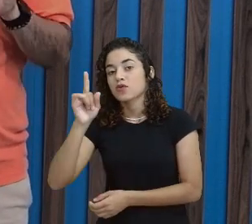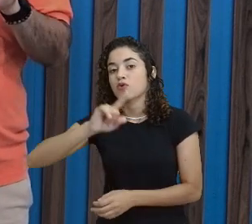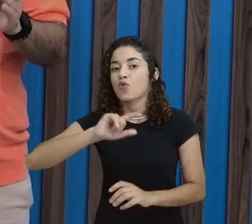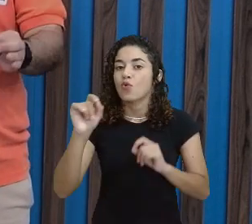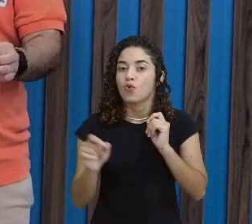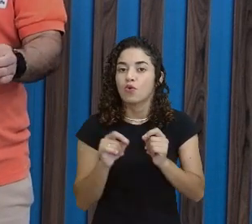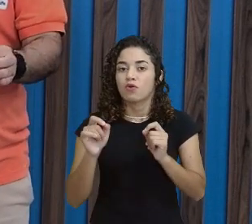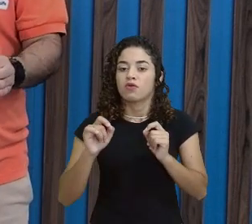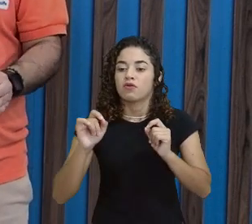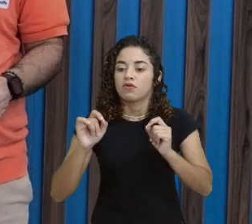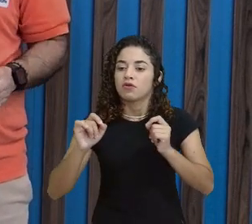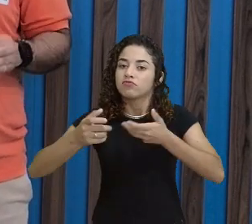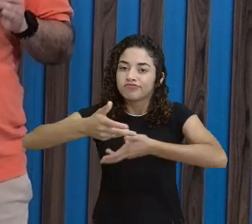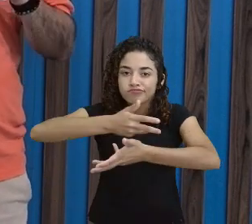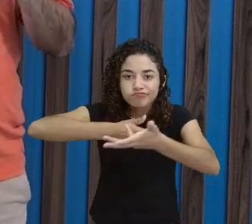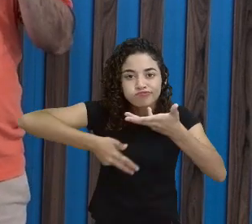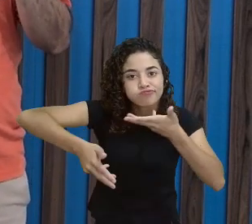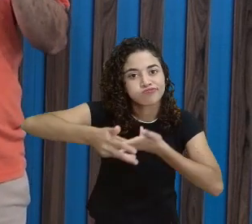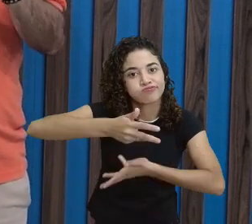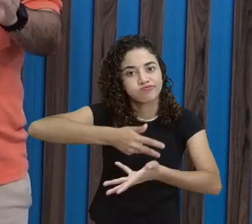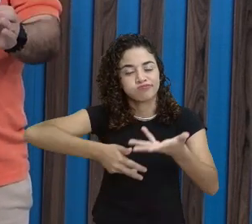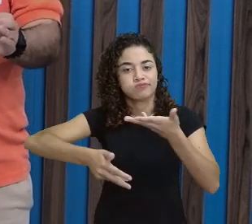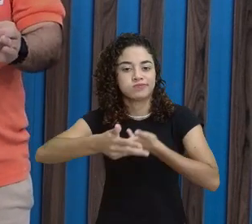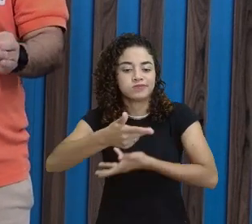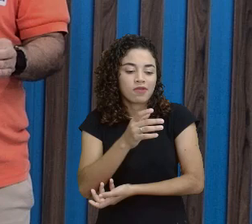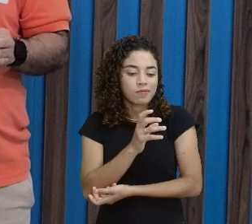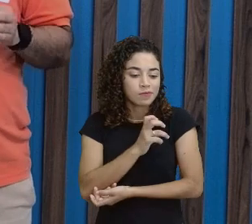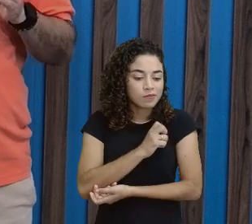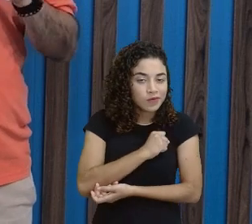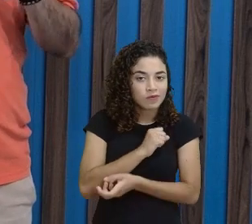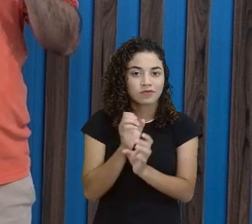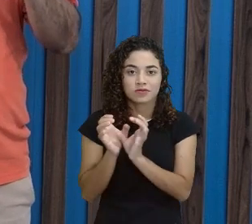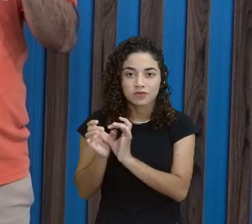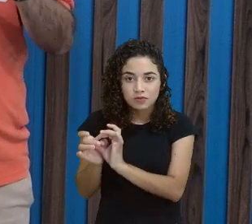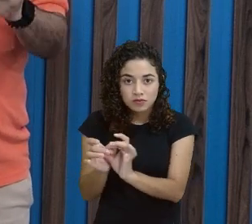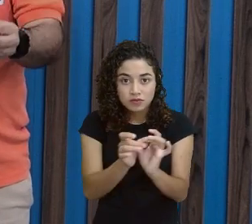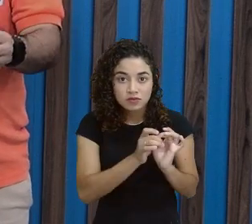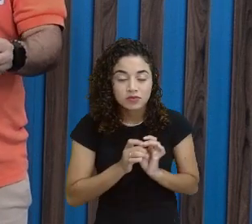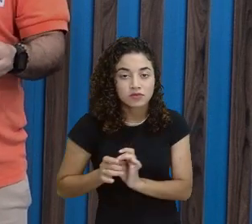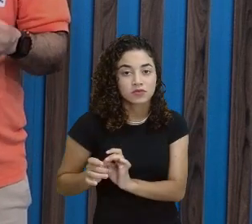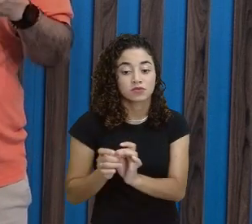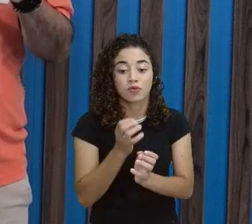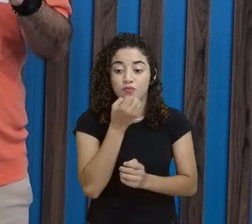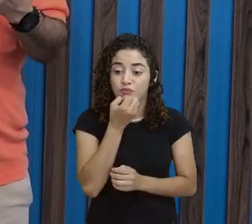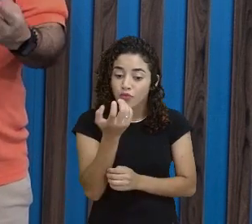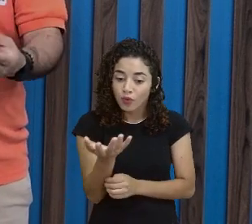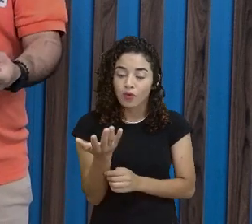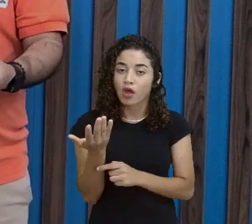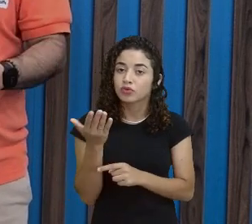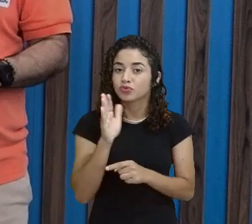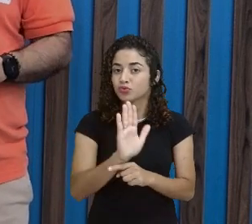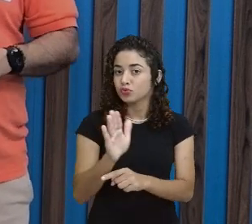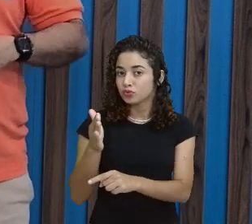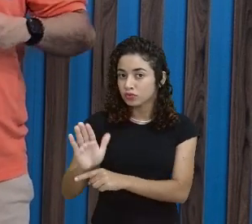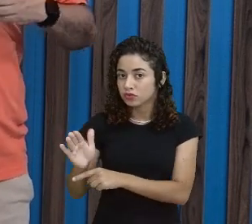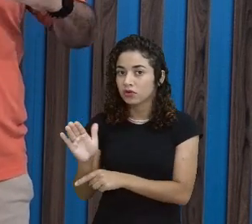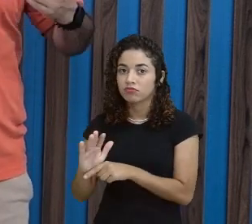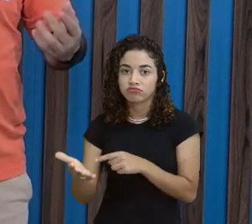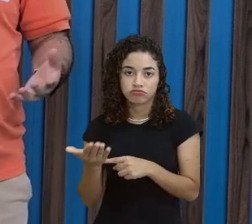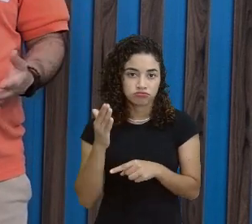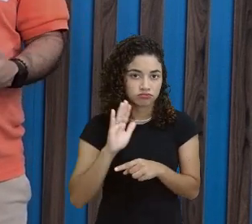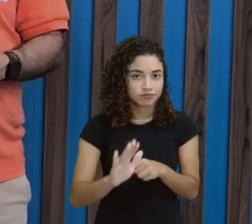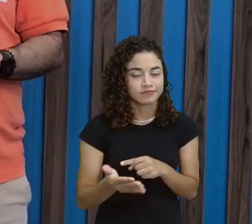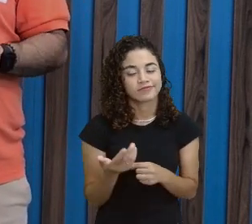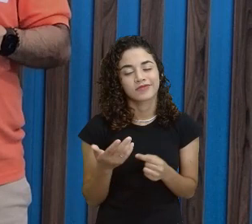da confraternização, é o espírito do amor, certo? É o espírito da caridade, da solidariedade. Então,